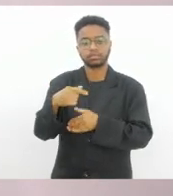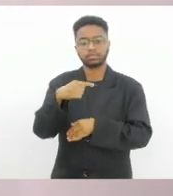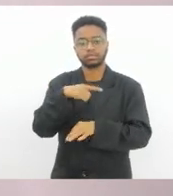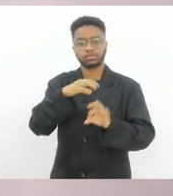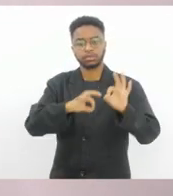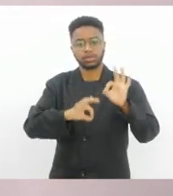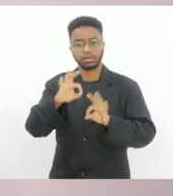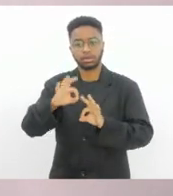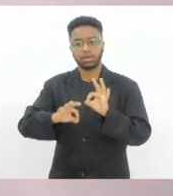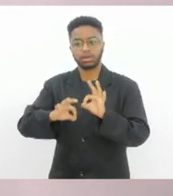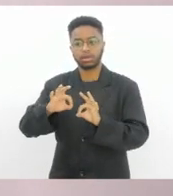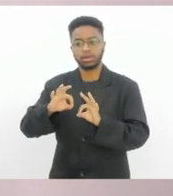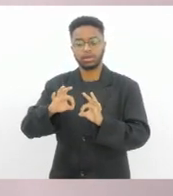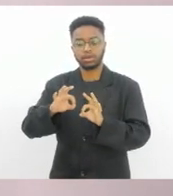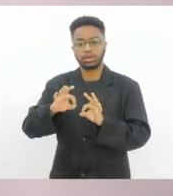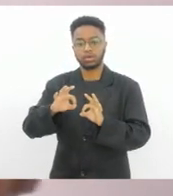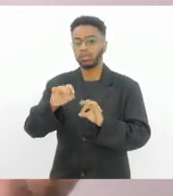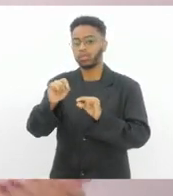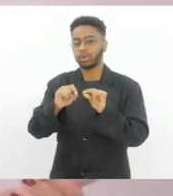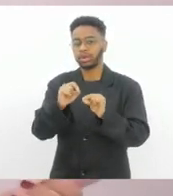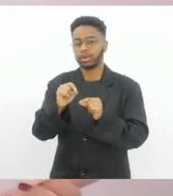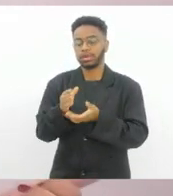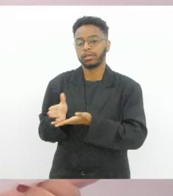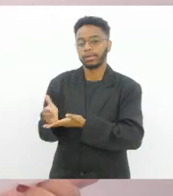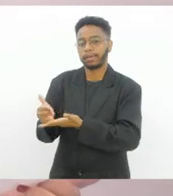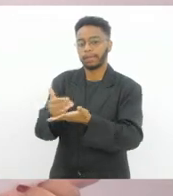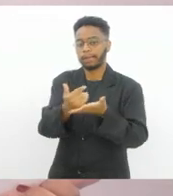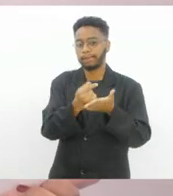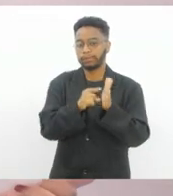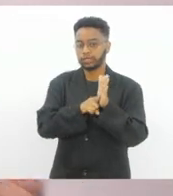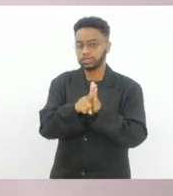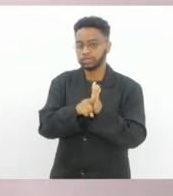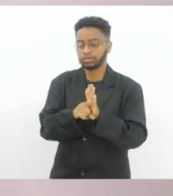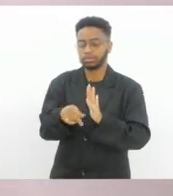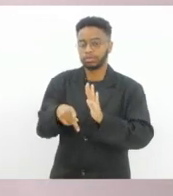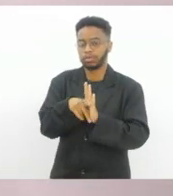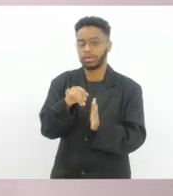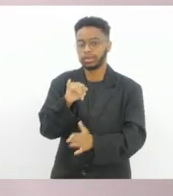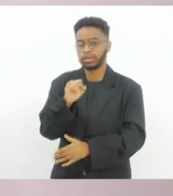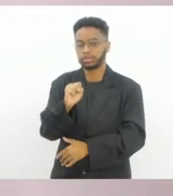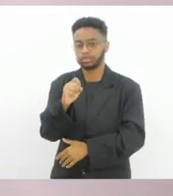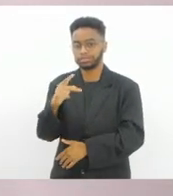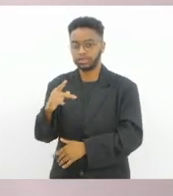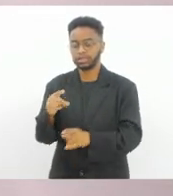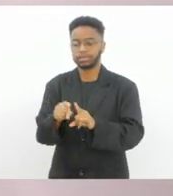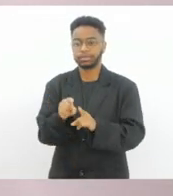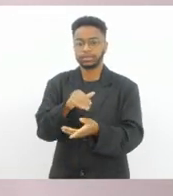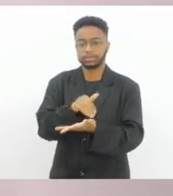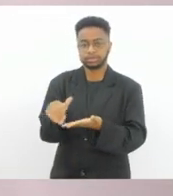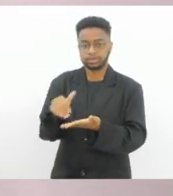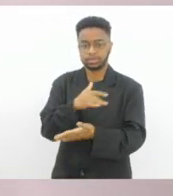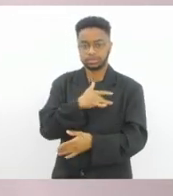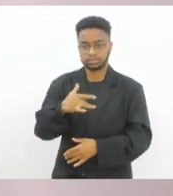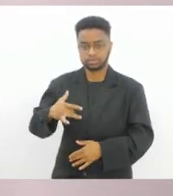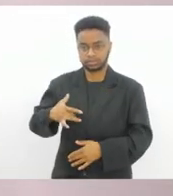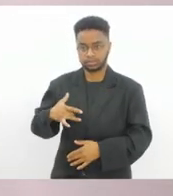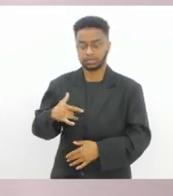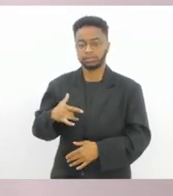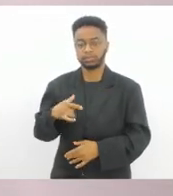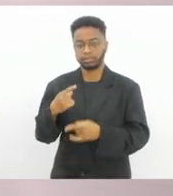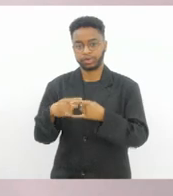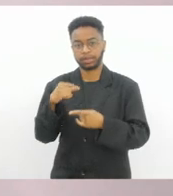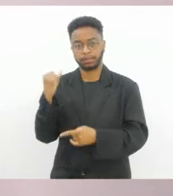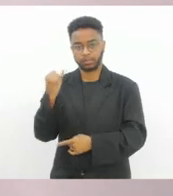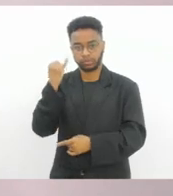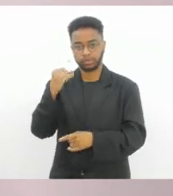tal, o recolhimento das pesquisas apresentadas pelo ISP e pela própria Secretaria de Saúde, que vai ser